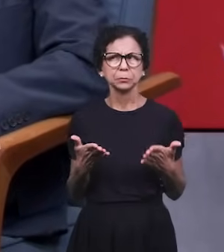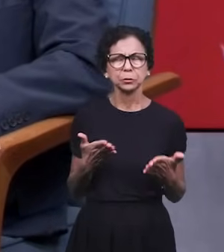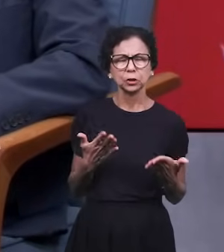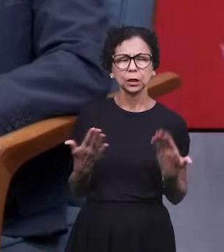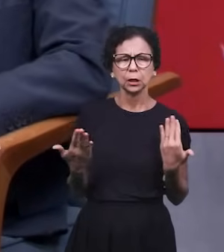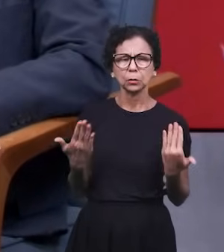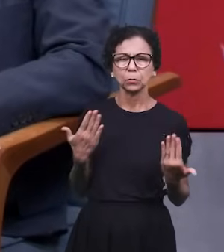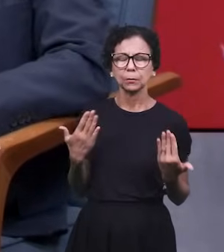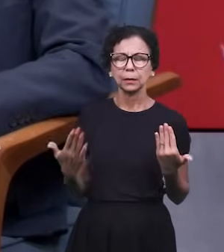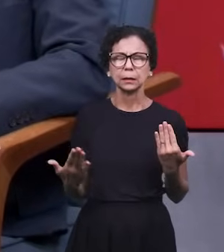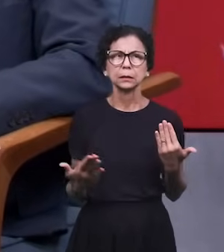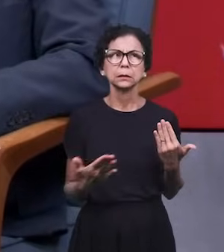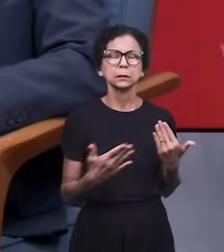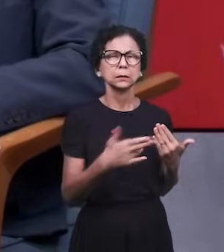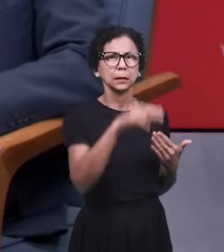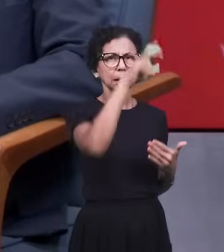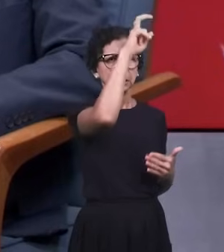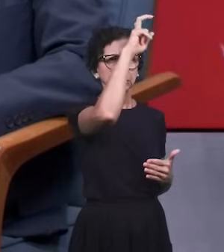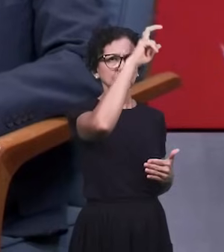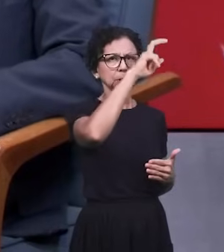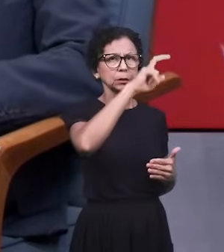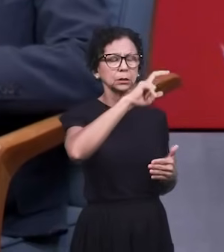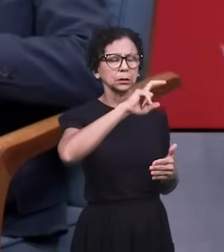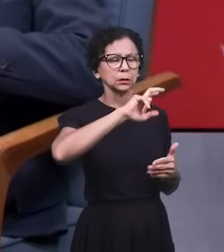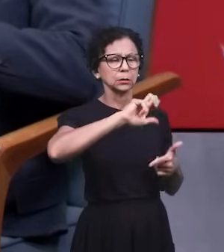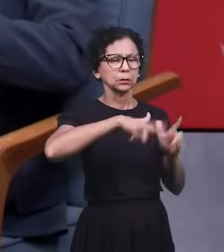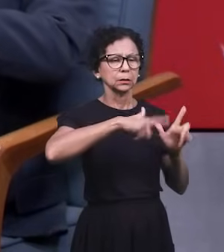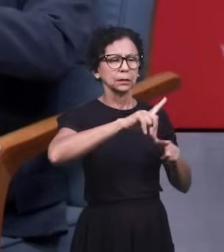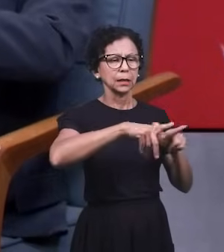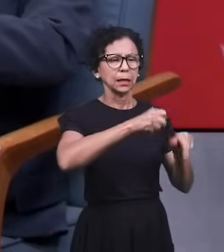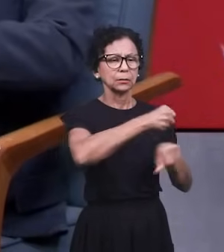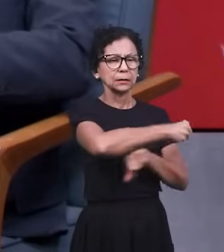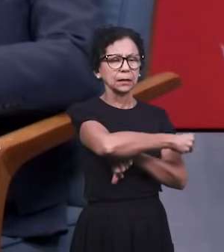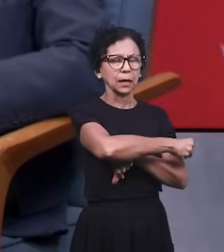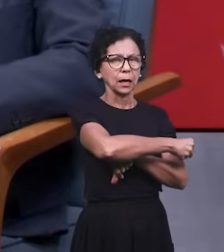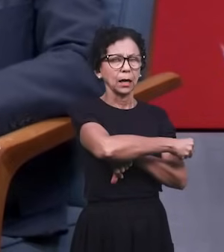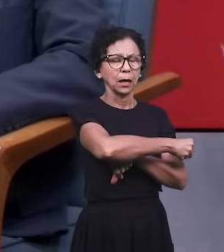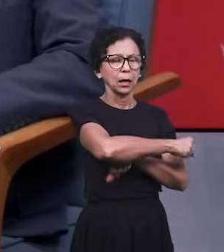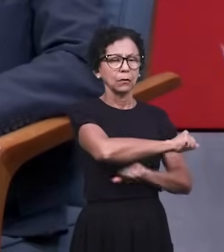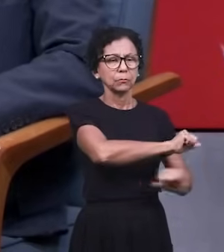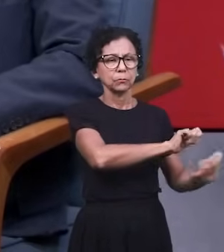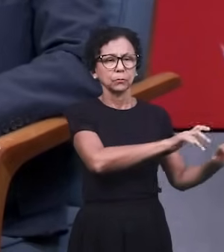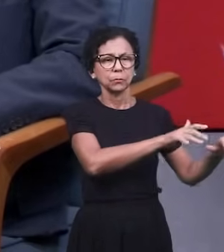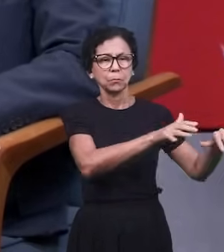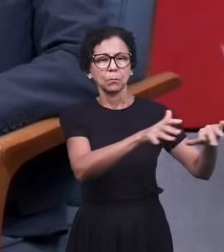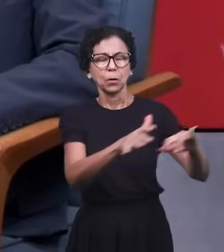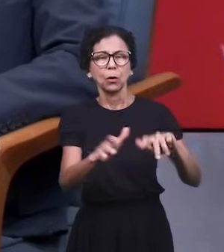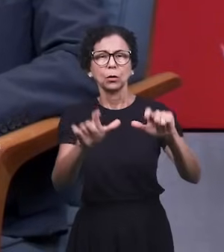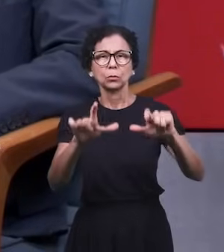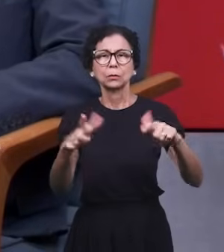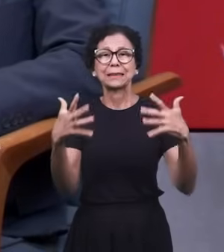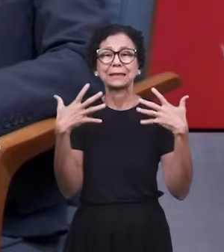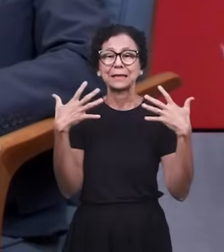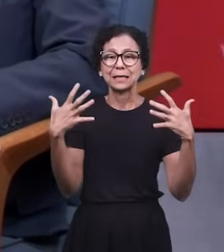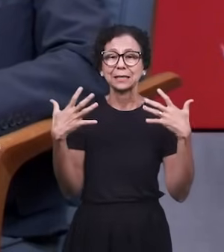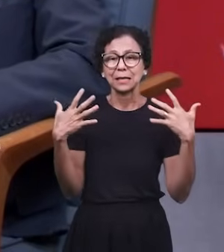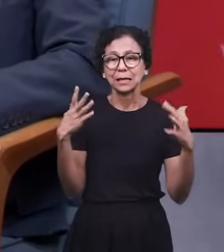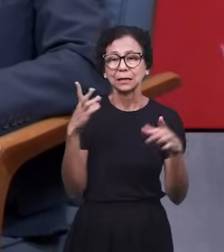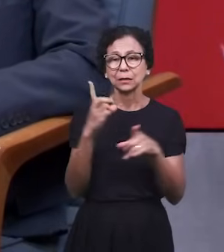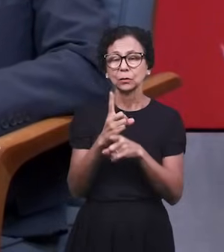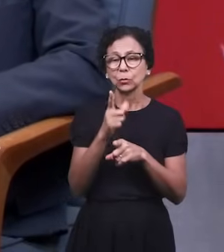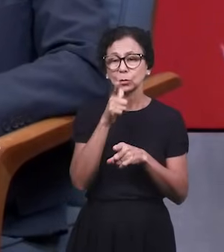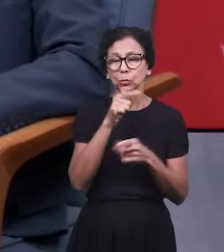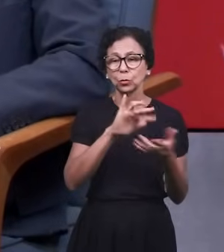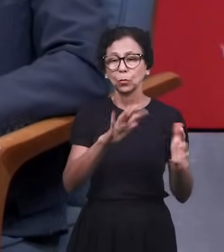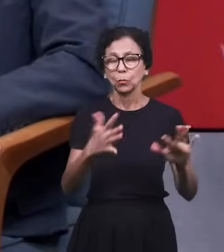igreja, mostrando o momento da saída, atravessar o Mar Vermelho em direção à